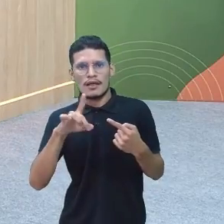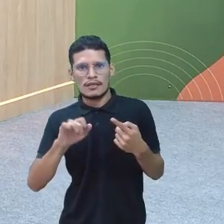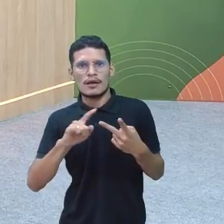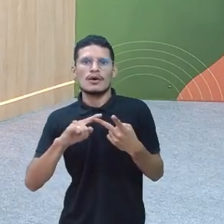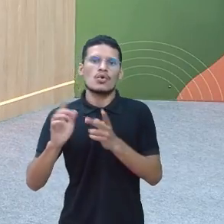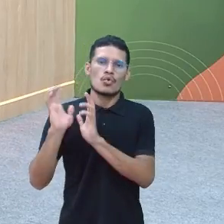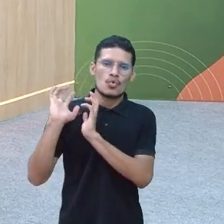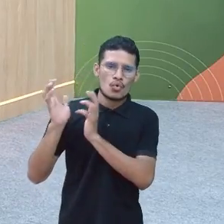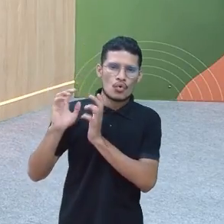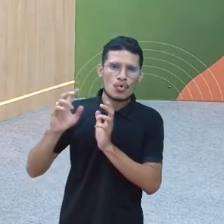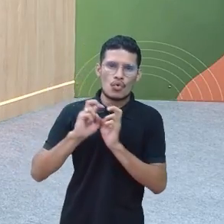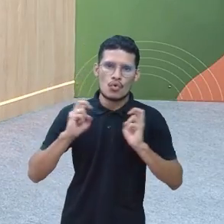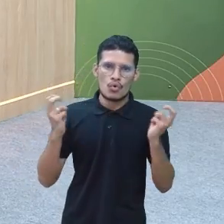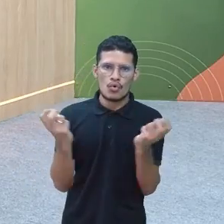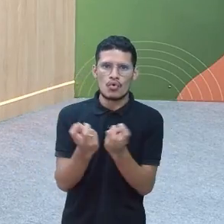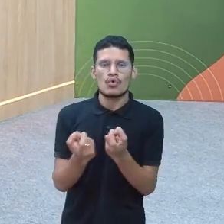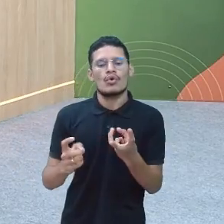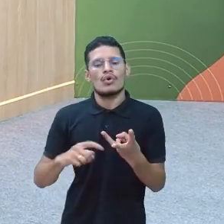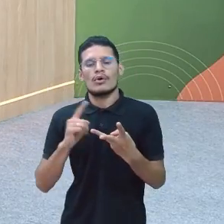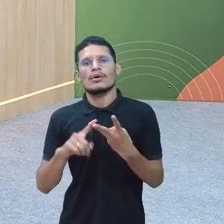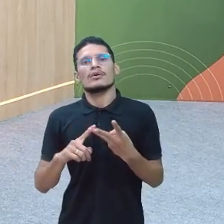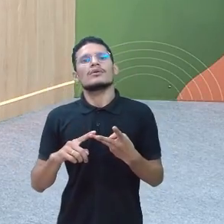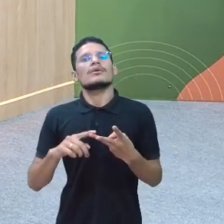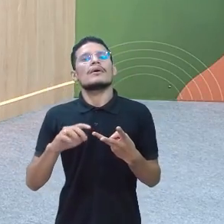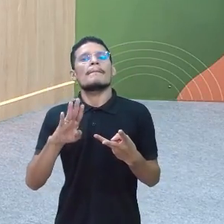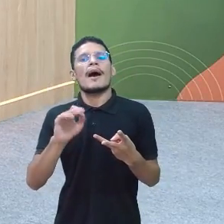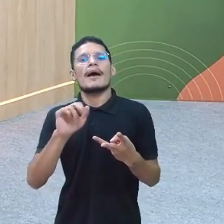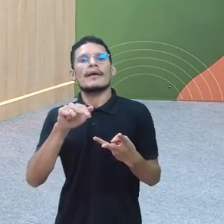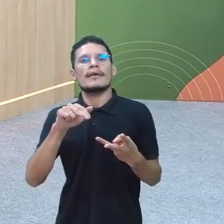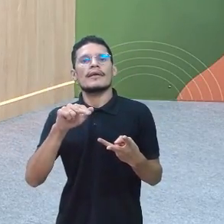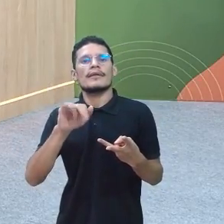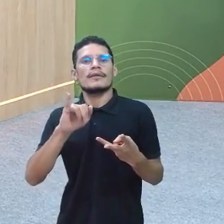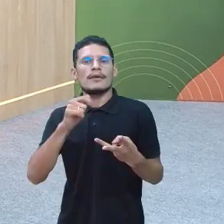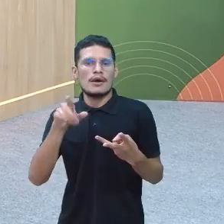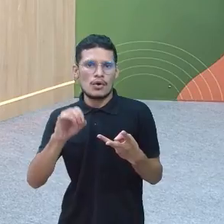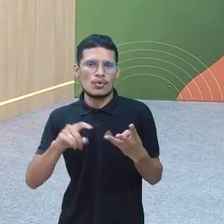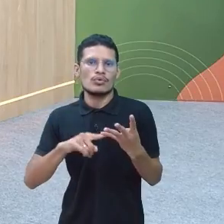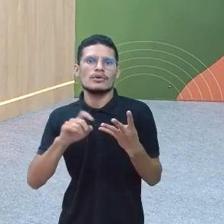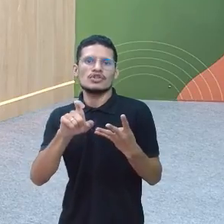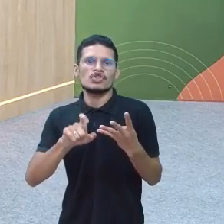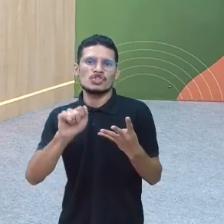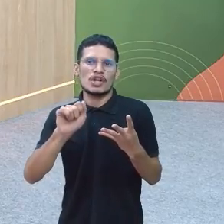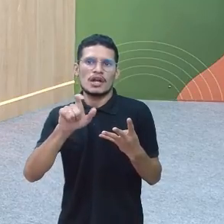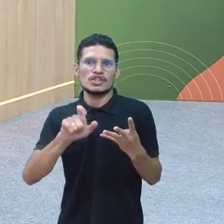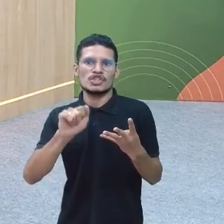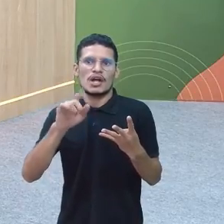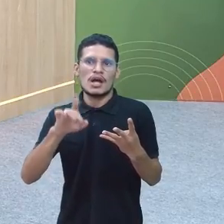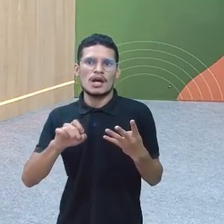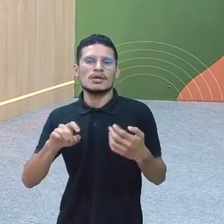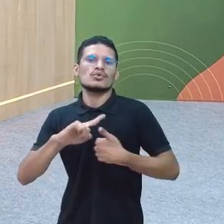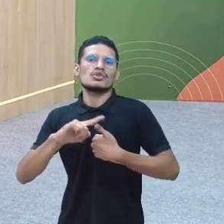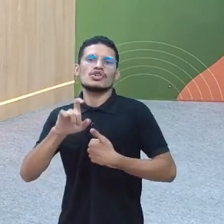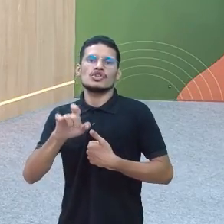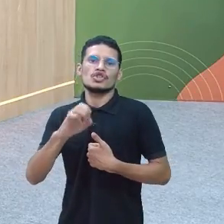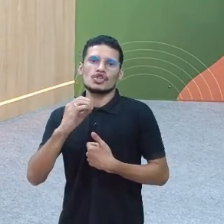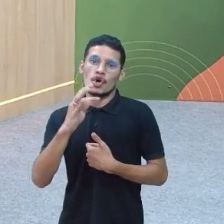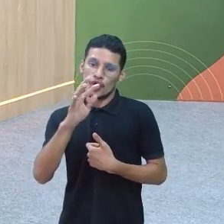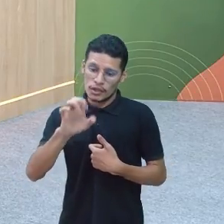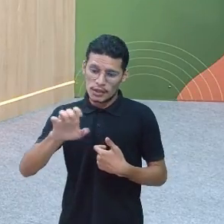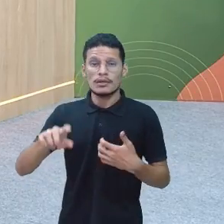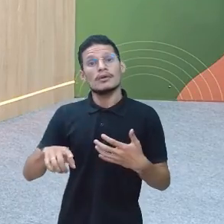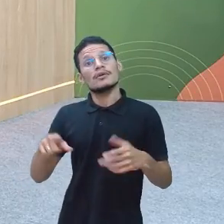coco, o baião, o chachado e o shot e o próprio forró. Porque aqui a gente está falando